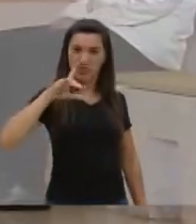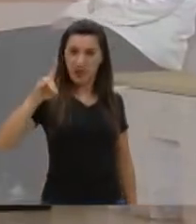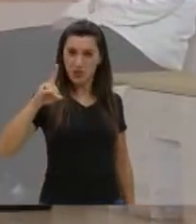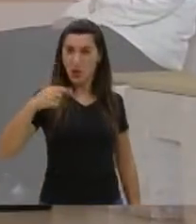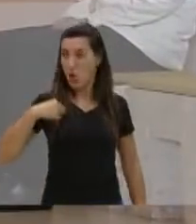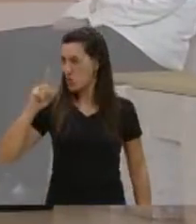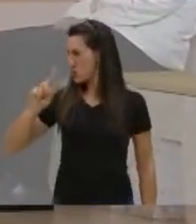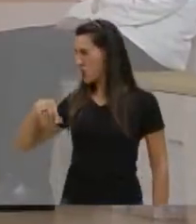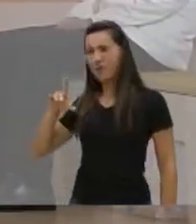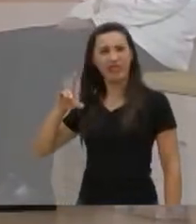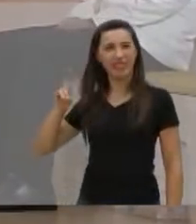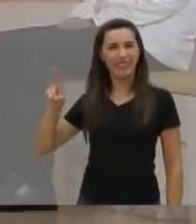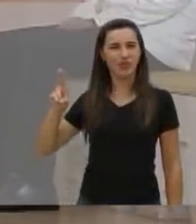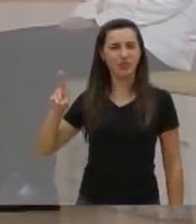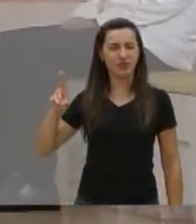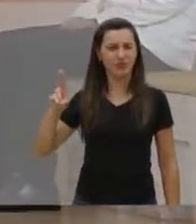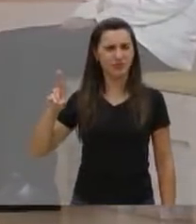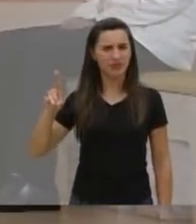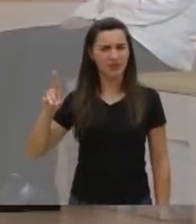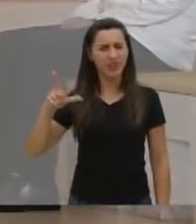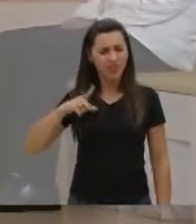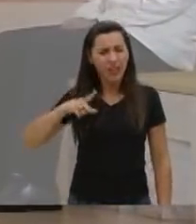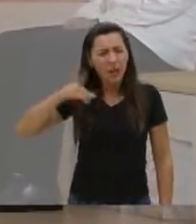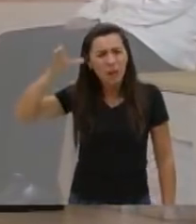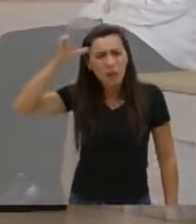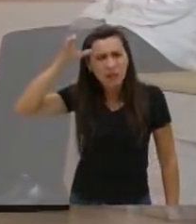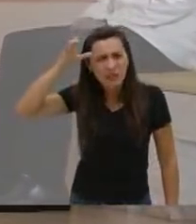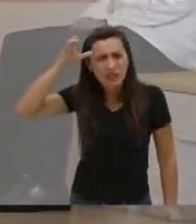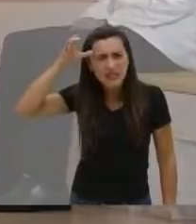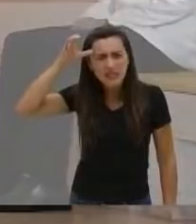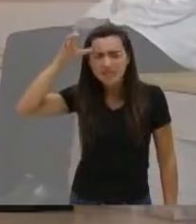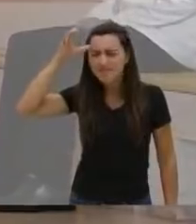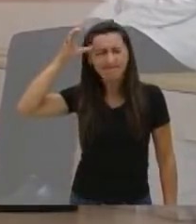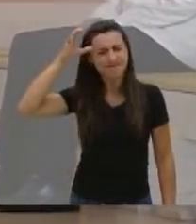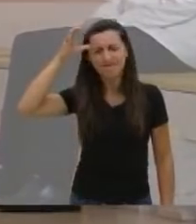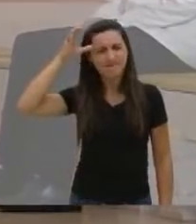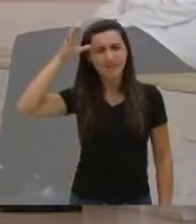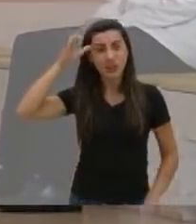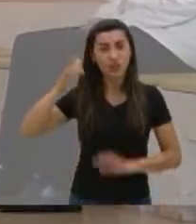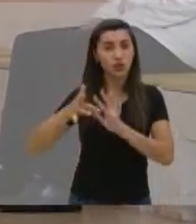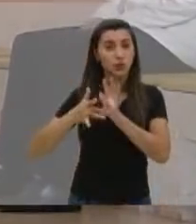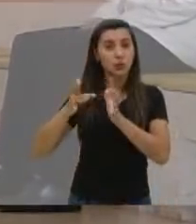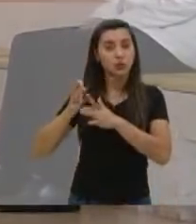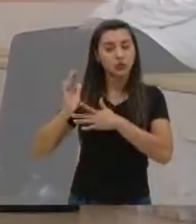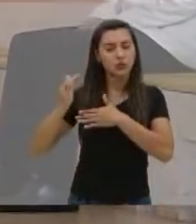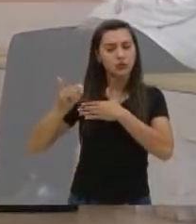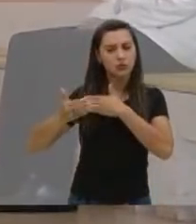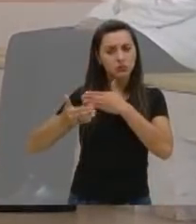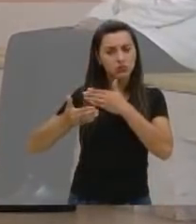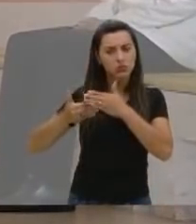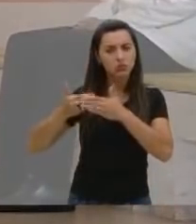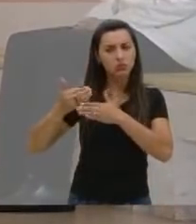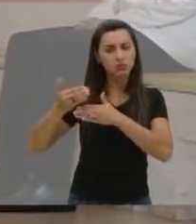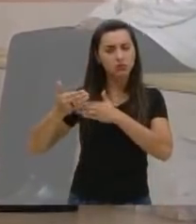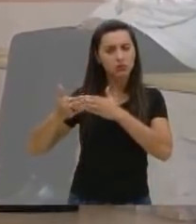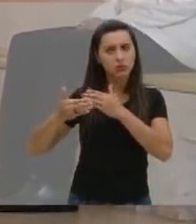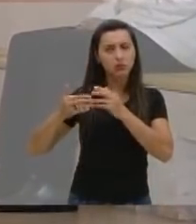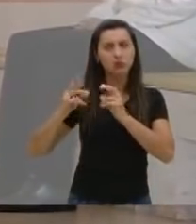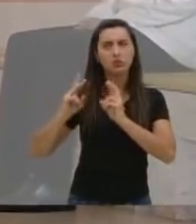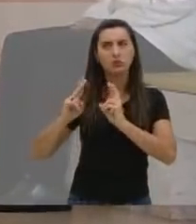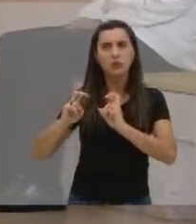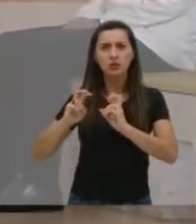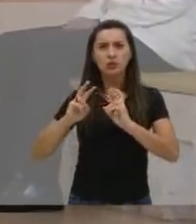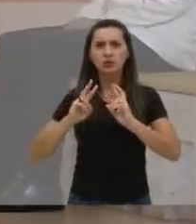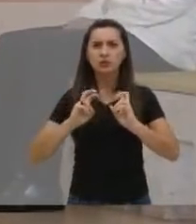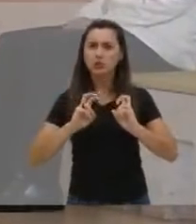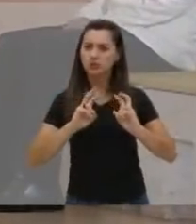era, mas o conhecimento de que ele era foi gradativo. Diz aqui a carta